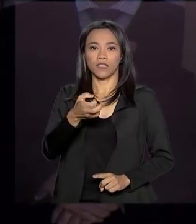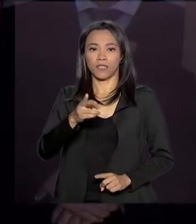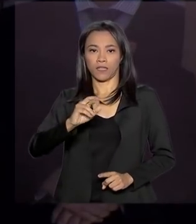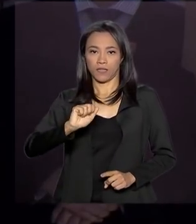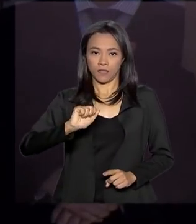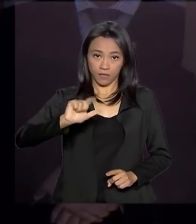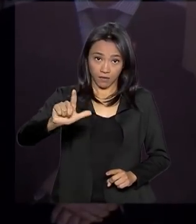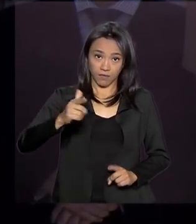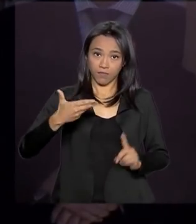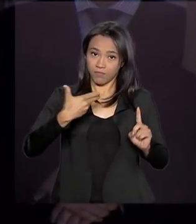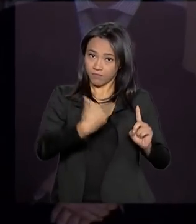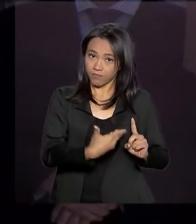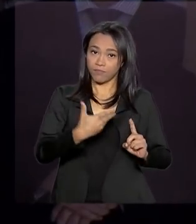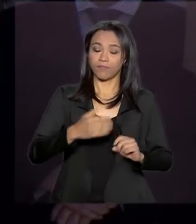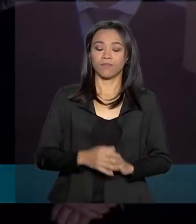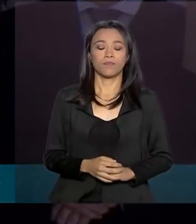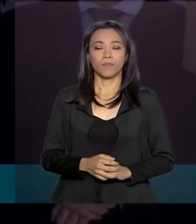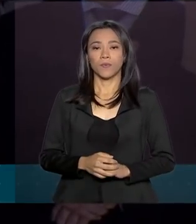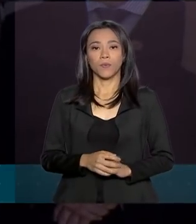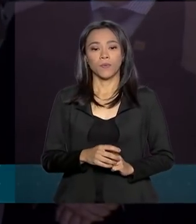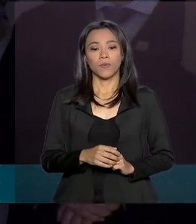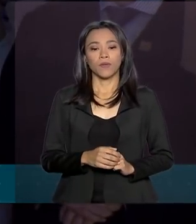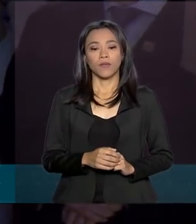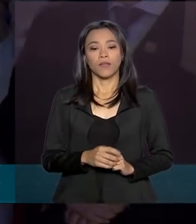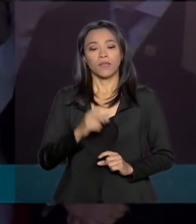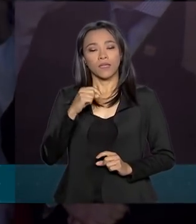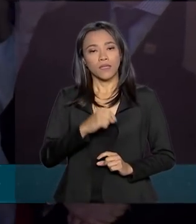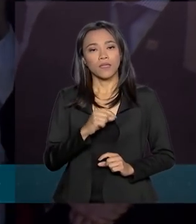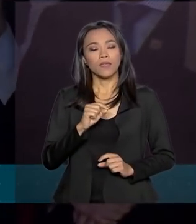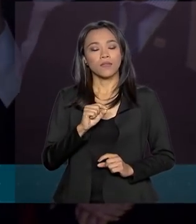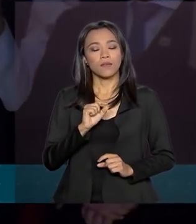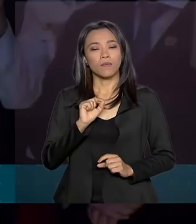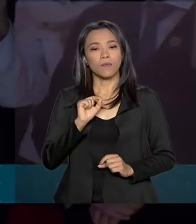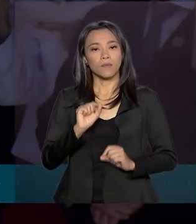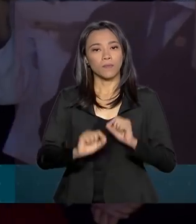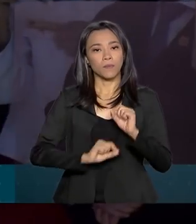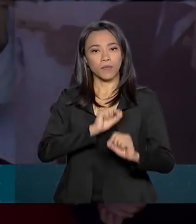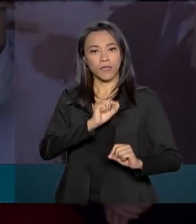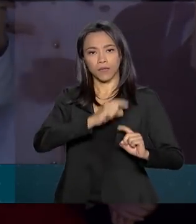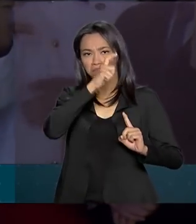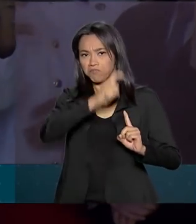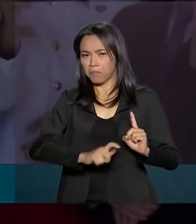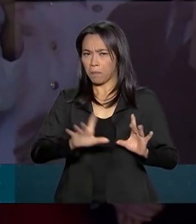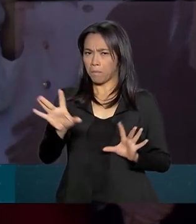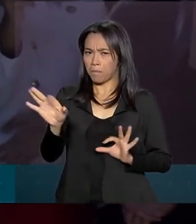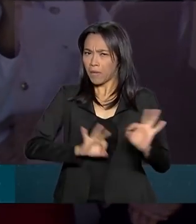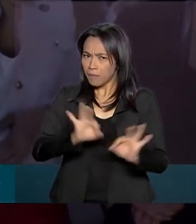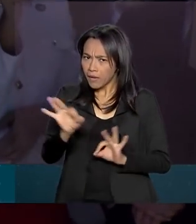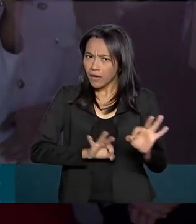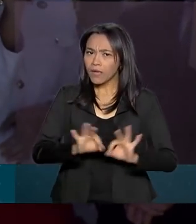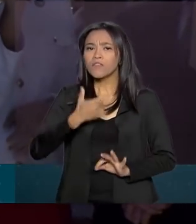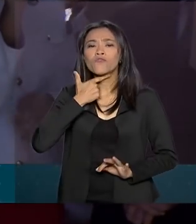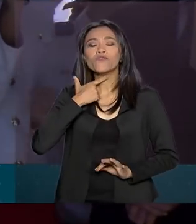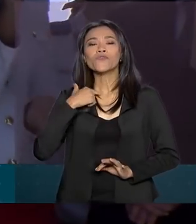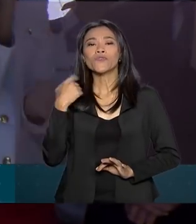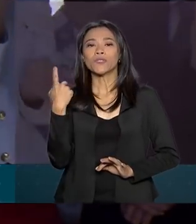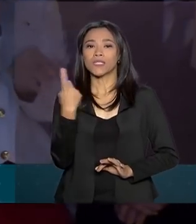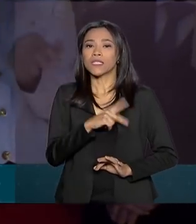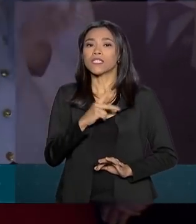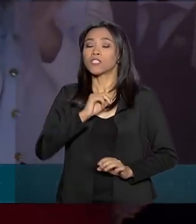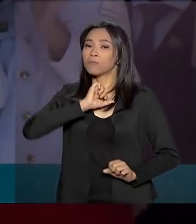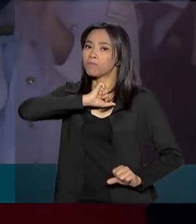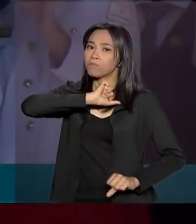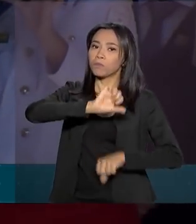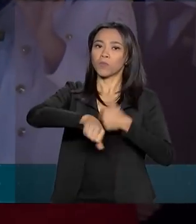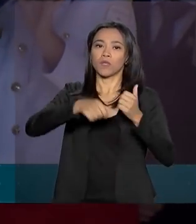de um soldado cada vez mais preparado e com vontade de mudar o destino do nosso brasil